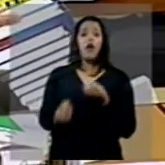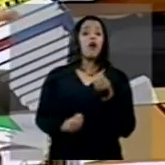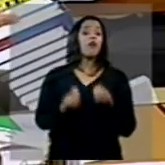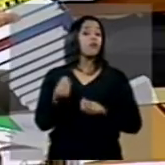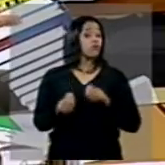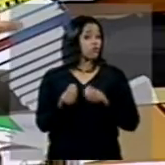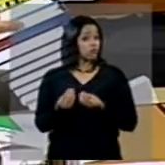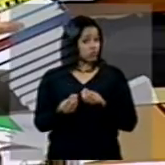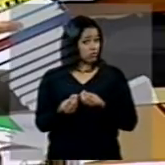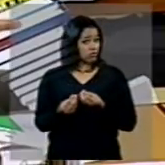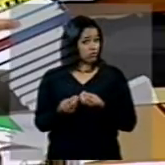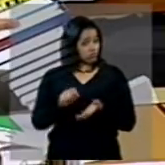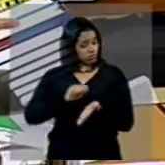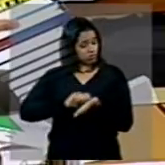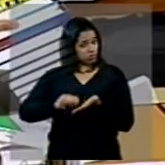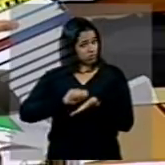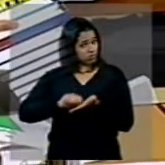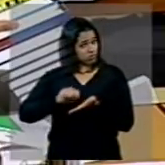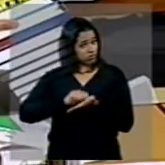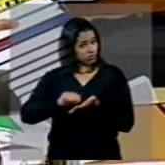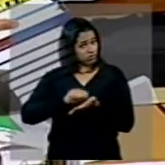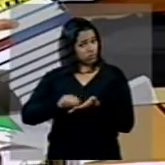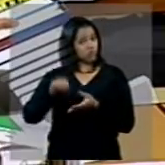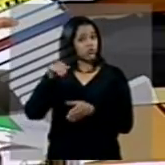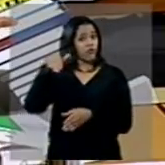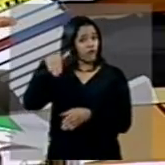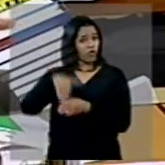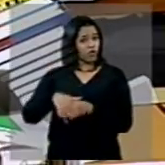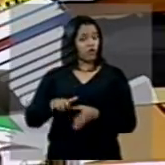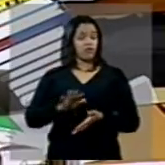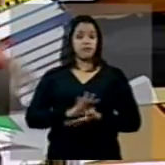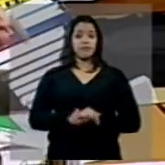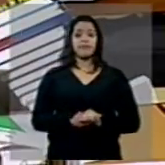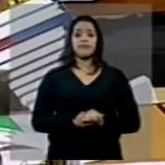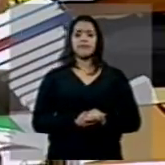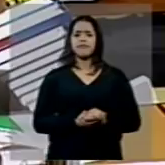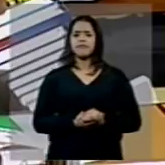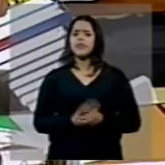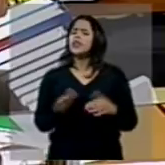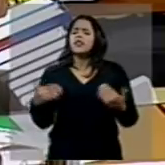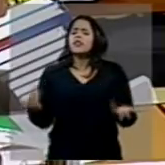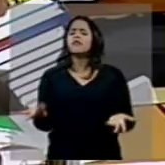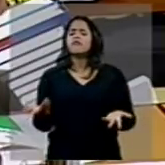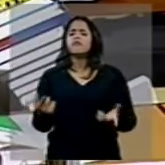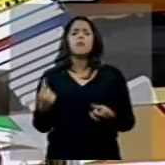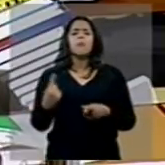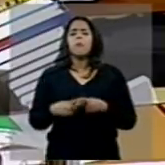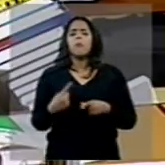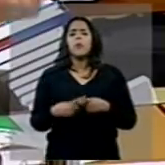para proceder à votação. Por que então agora,